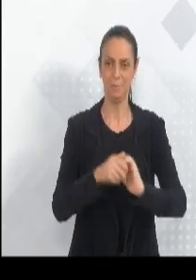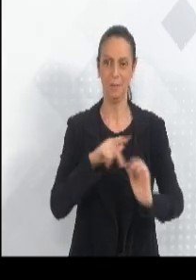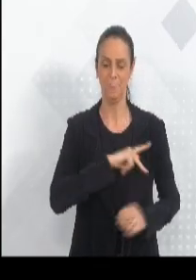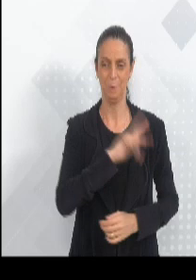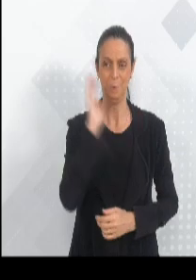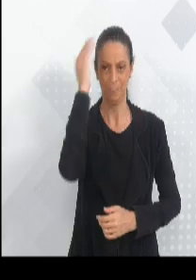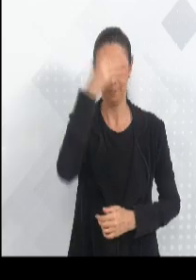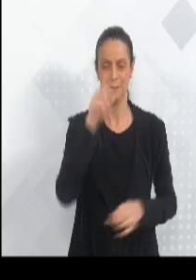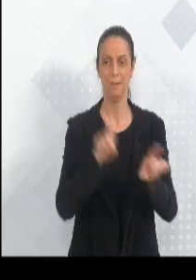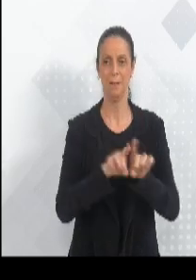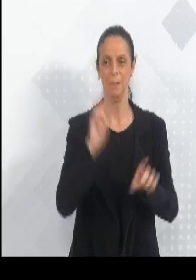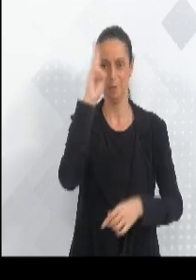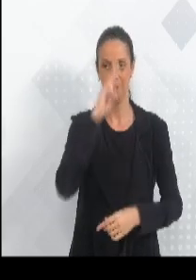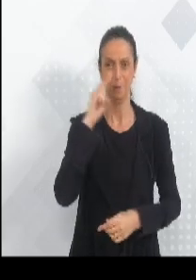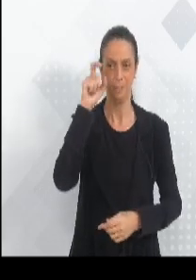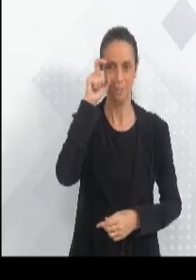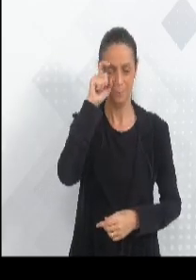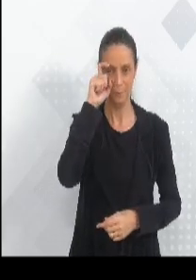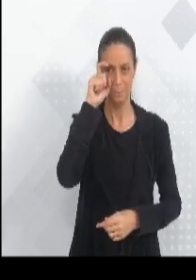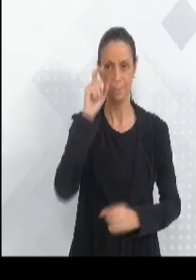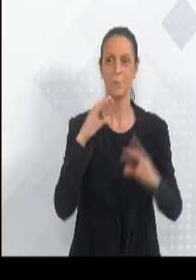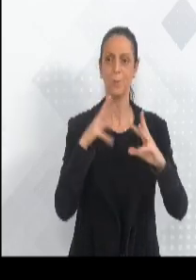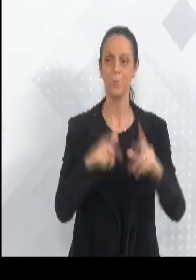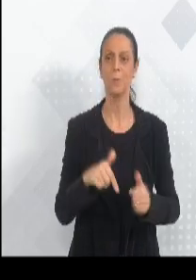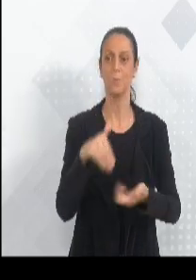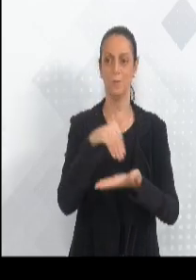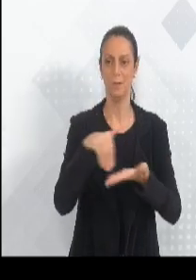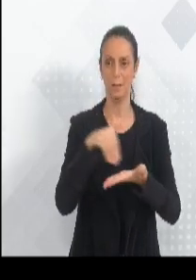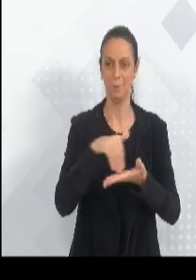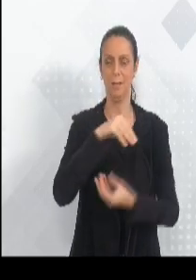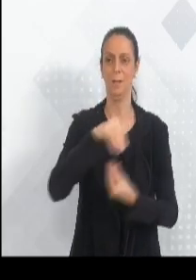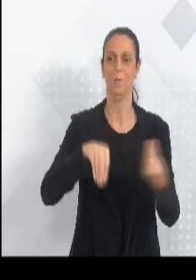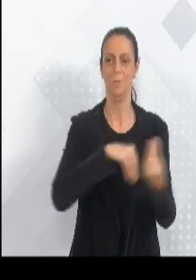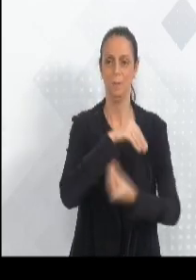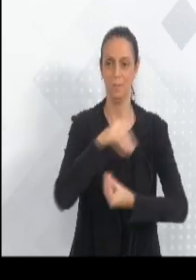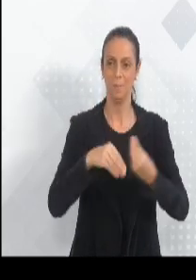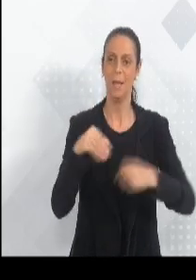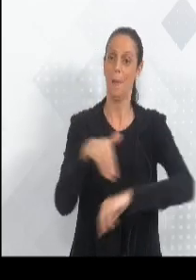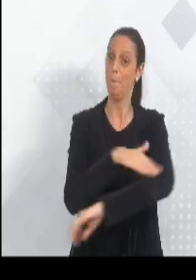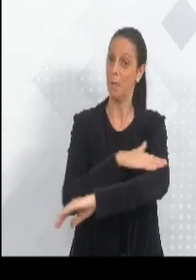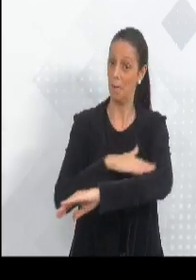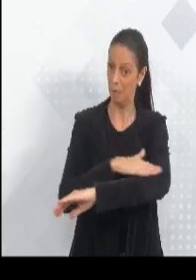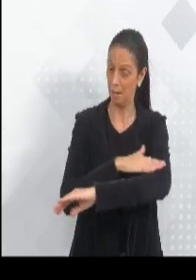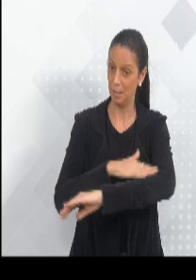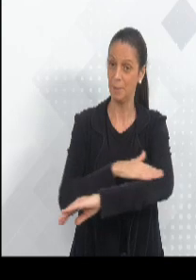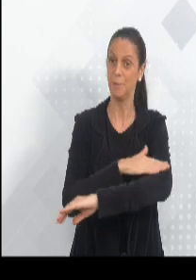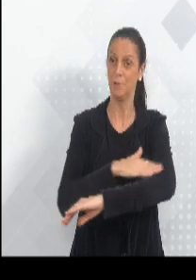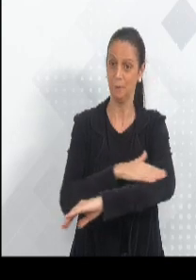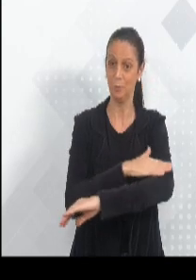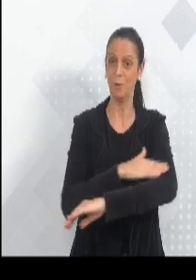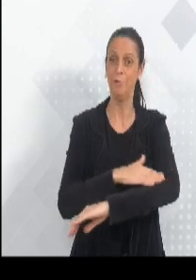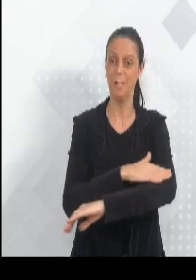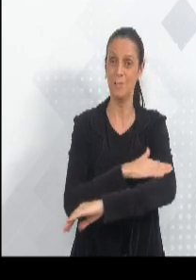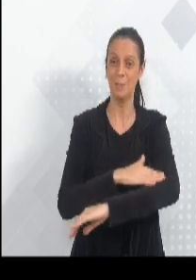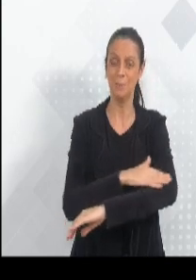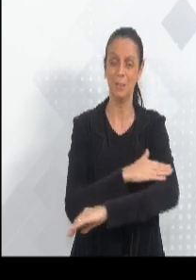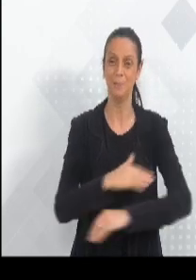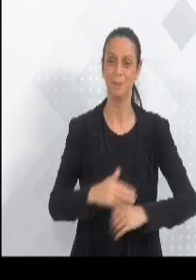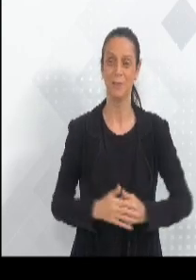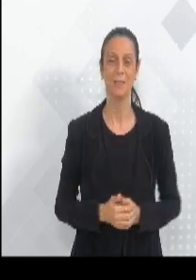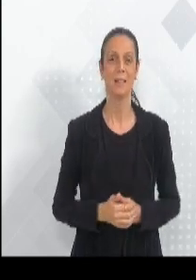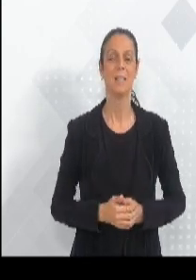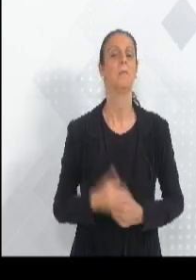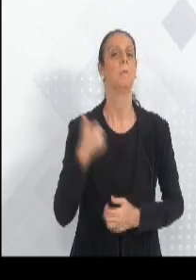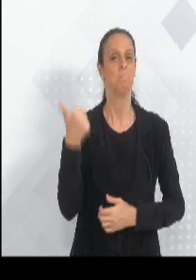vice-prefeita Maria Regina e toda a secretarias envolvidas a praça ficou realmente um espetáculo ficou linda